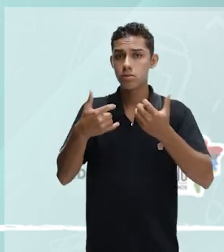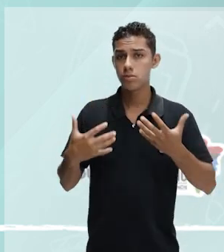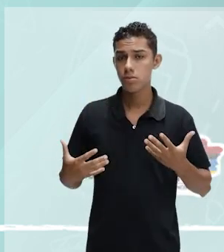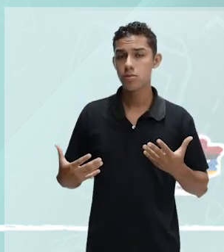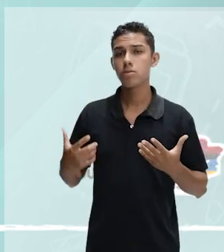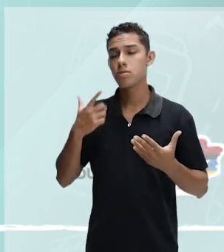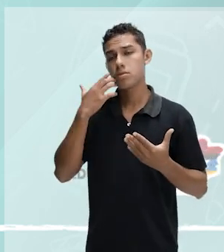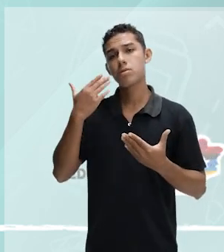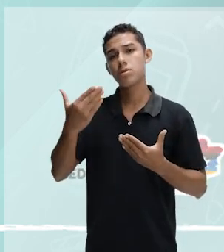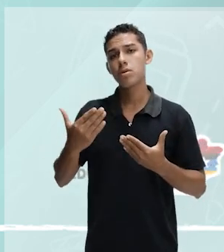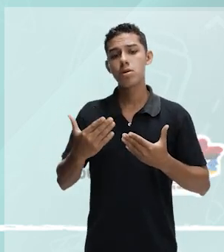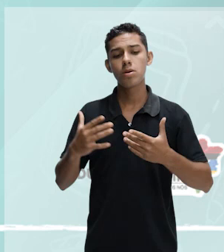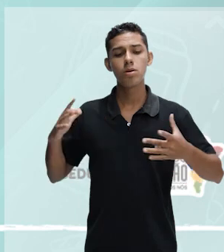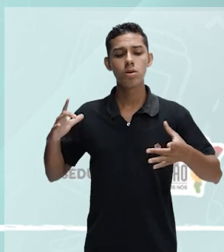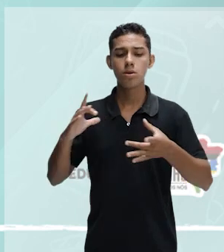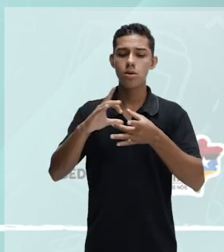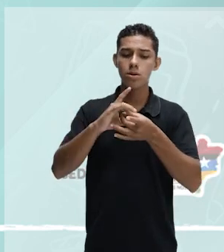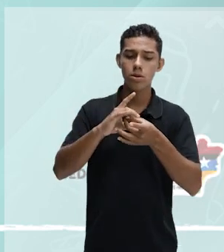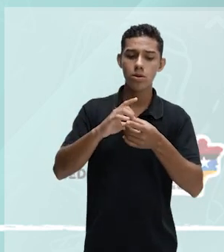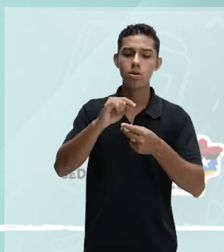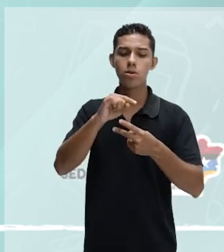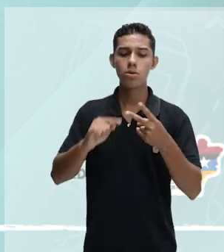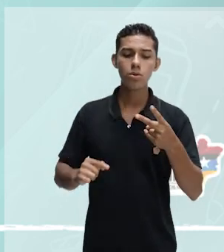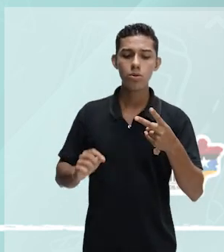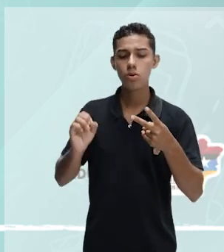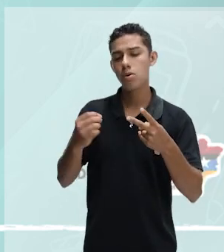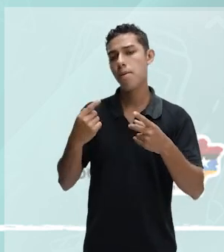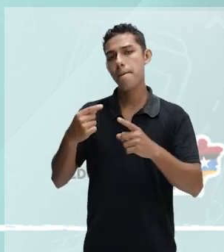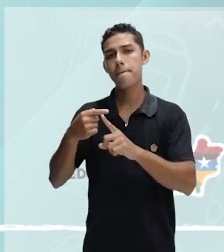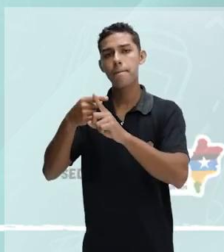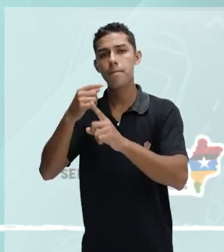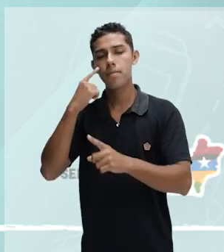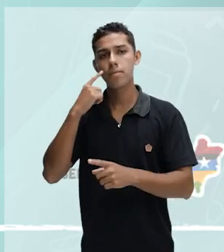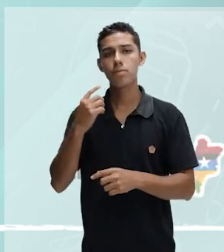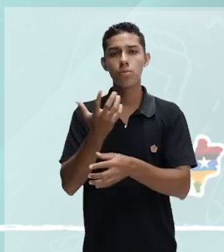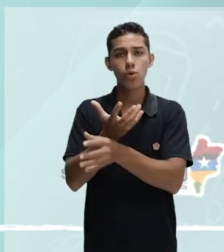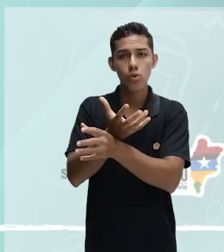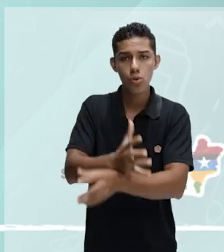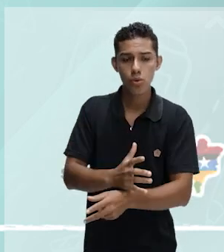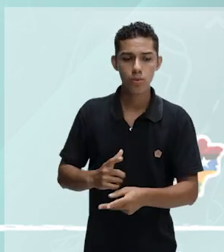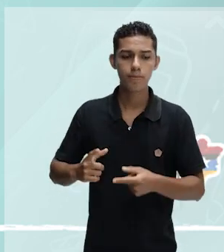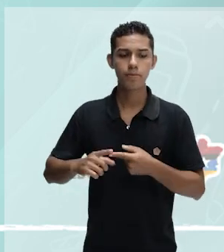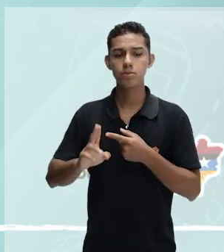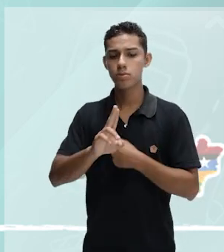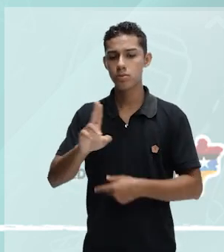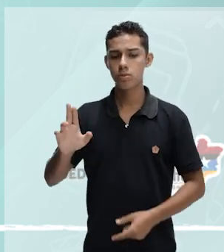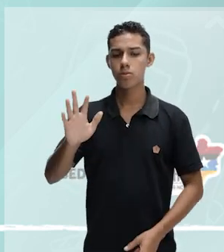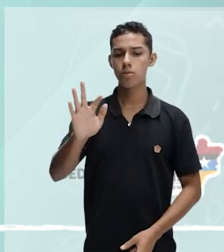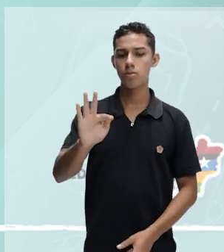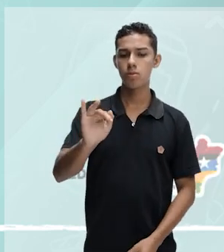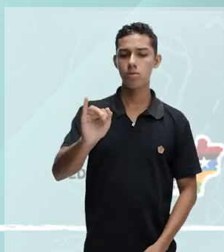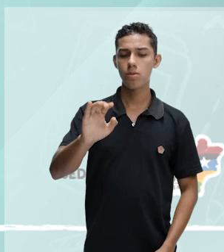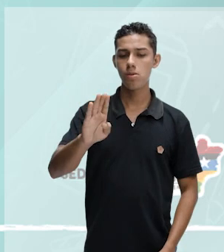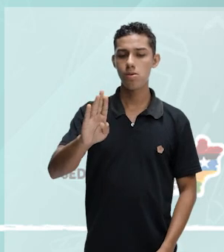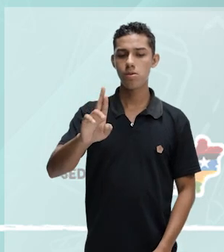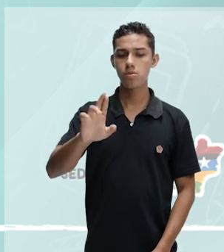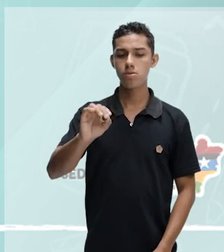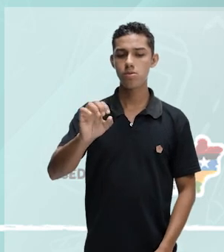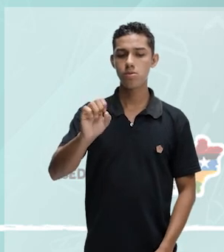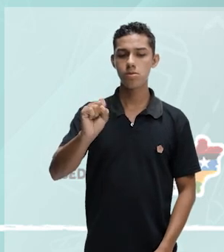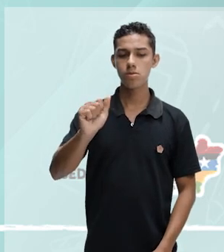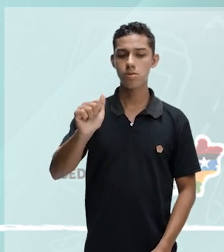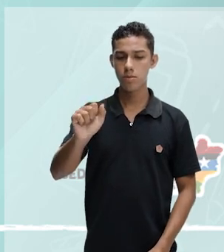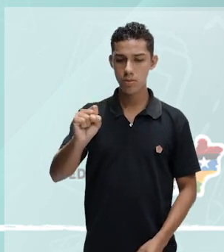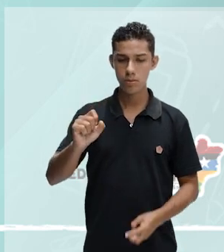local de união entre dois ou mais ossos e podem ser classificadas em fibrosas, cartilaginosas